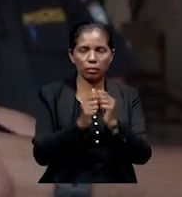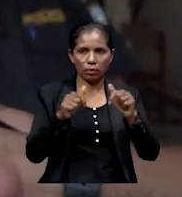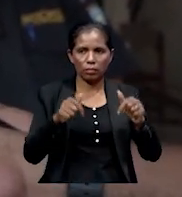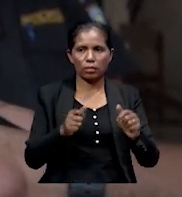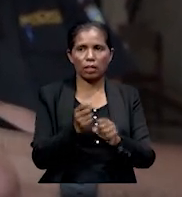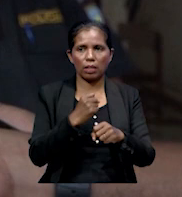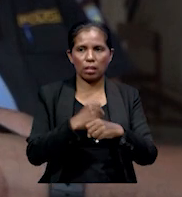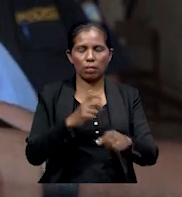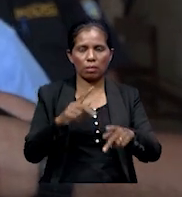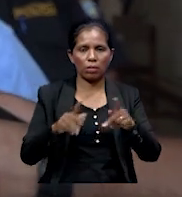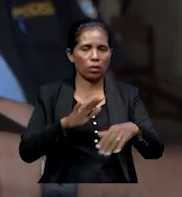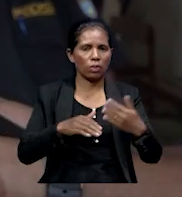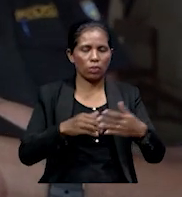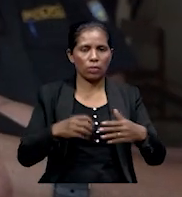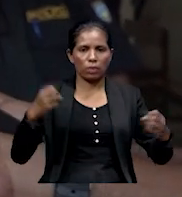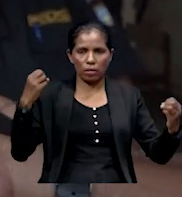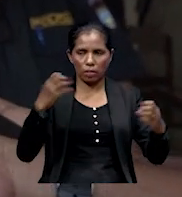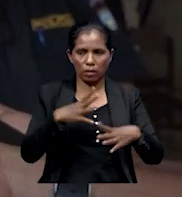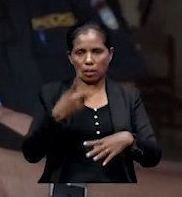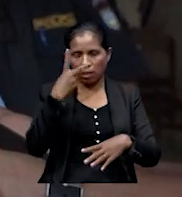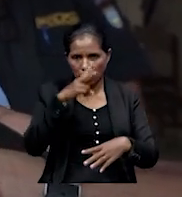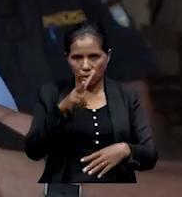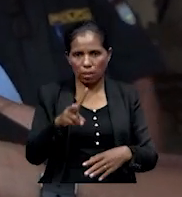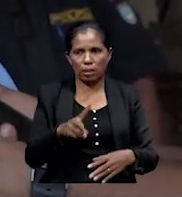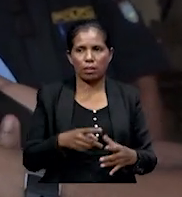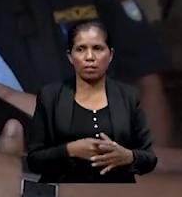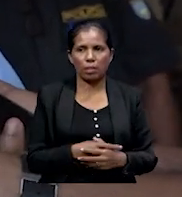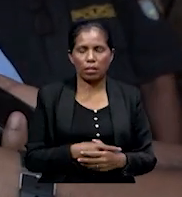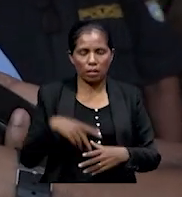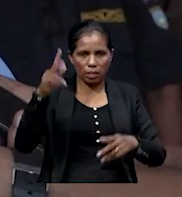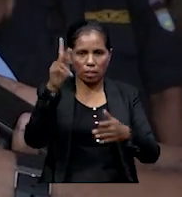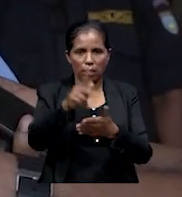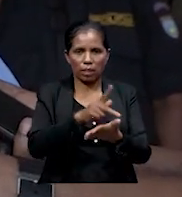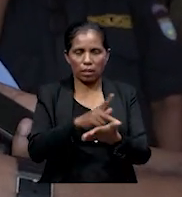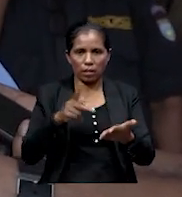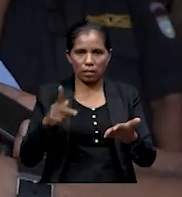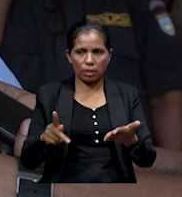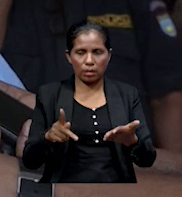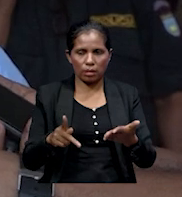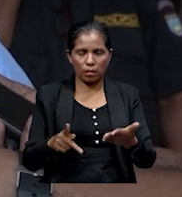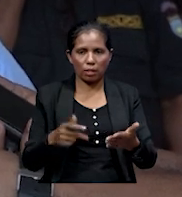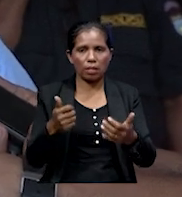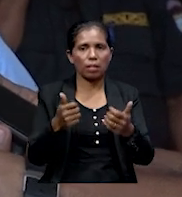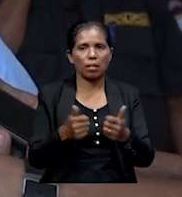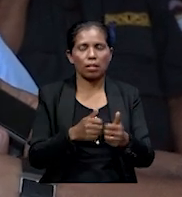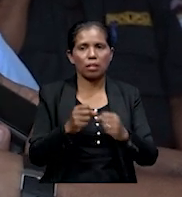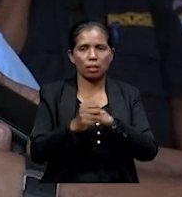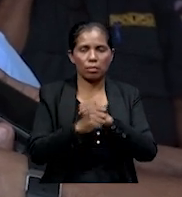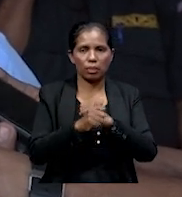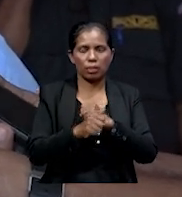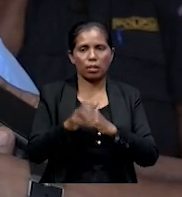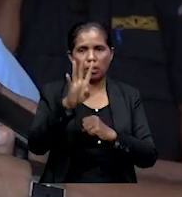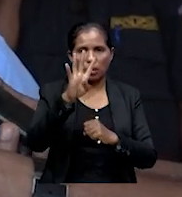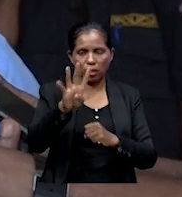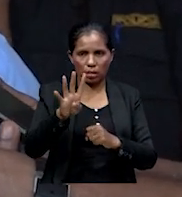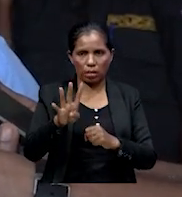emo hotu pânico, e depois haremos baia a crime ia baia argir na hat a crime tolo na